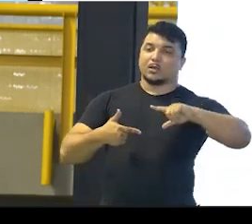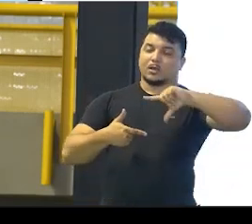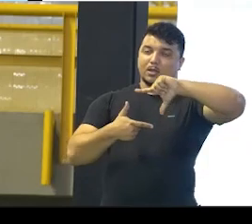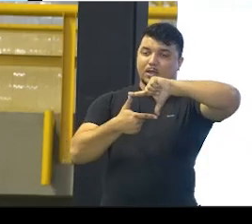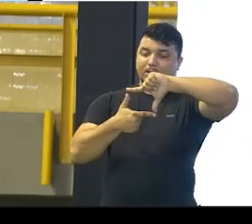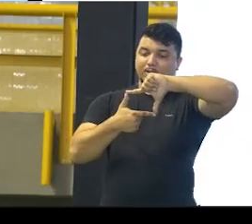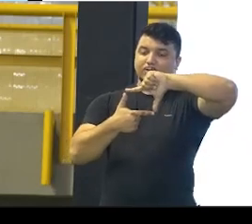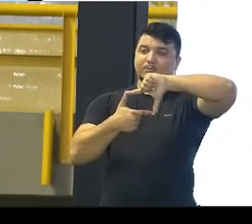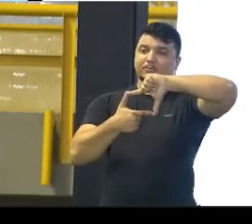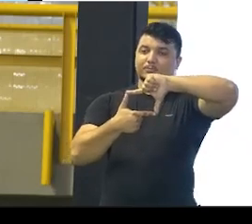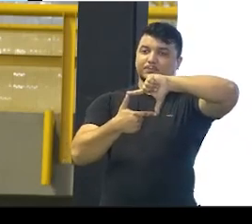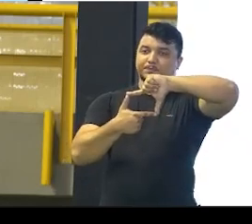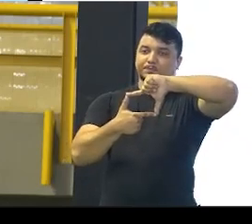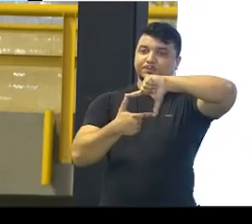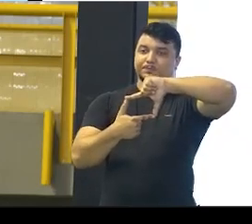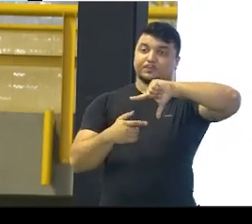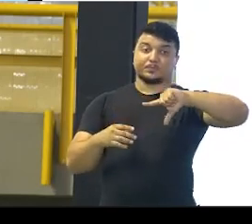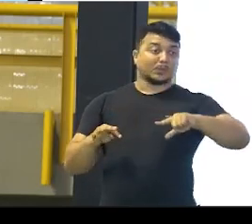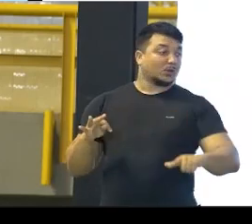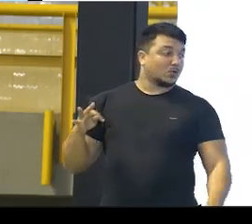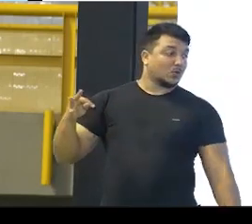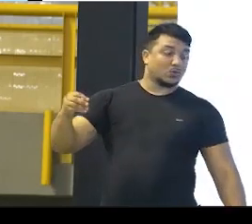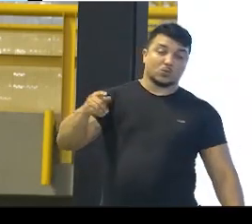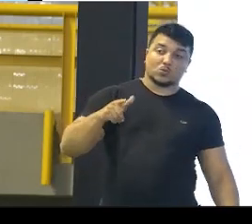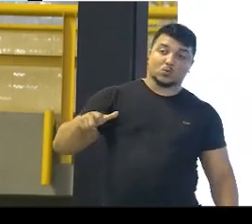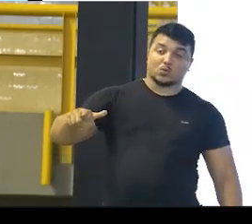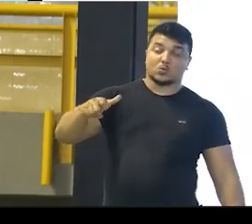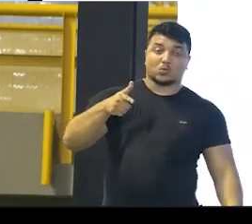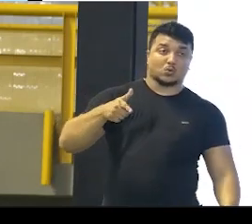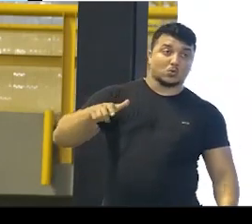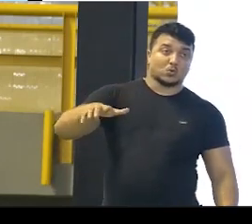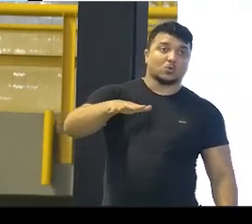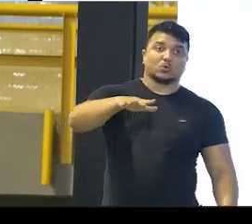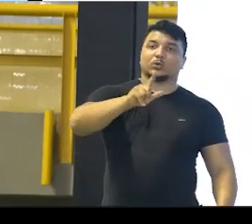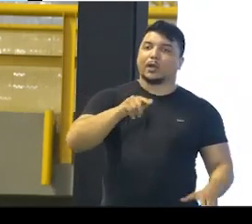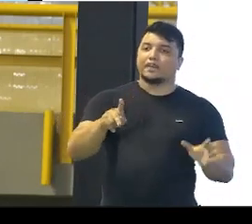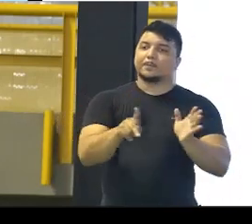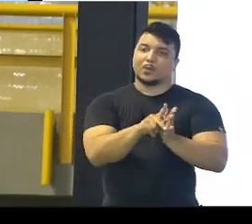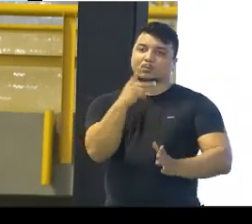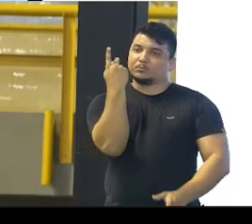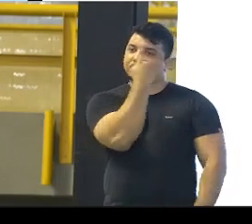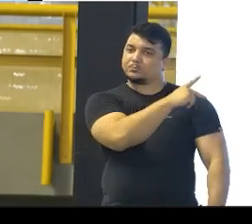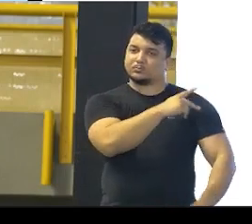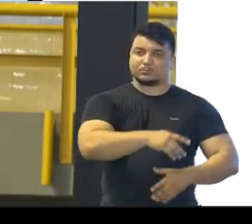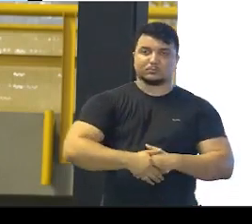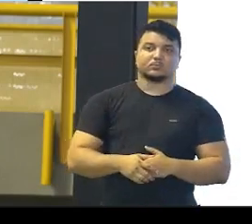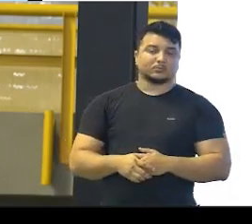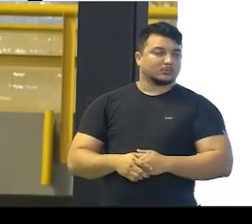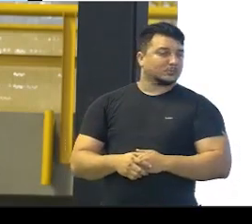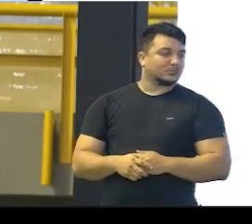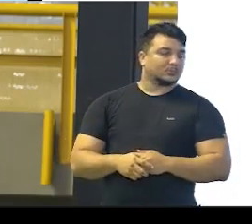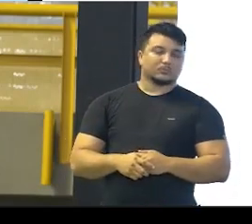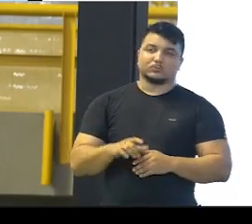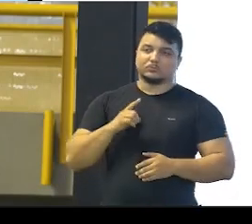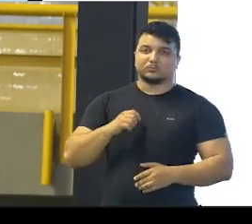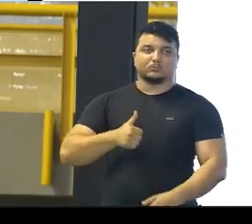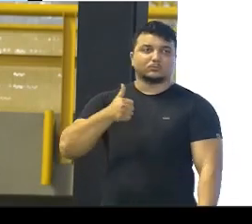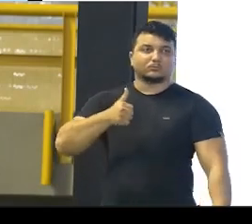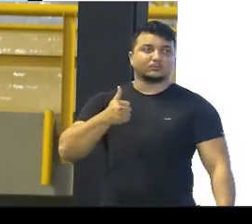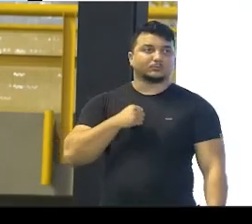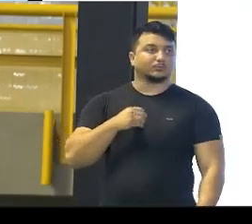fácil agora para você, que está com os olhos preparados. Para você, que faz parte de um grupo seleto de